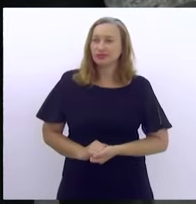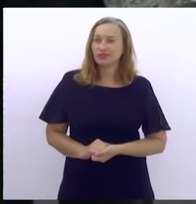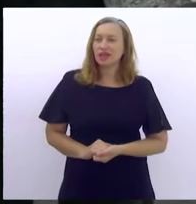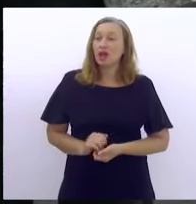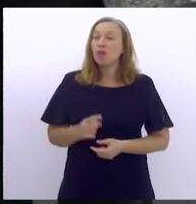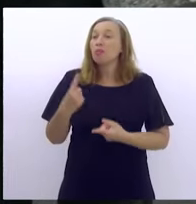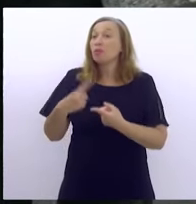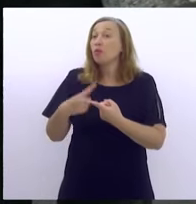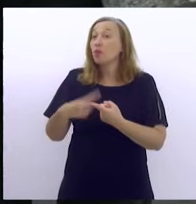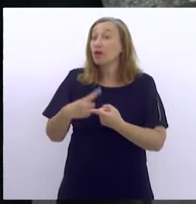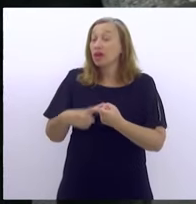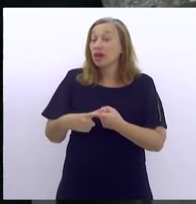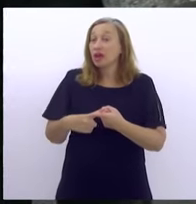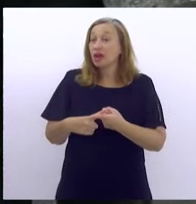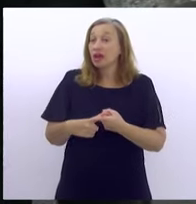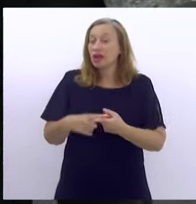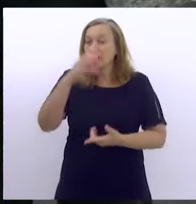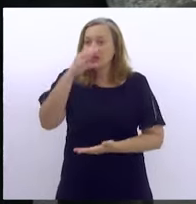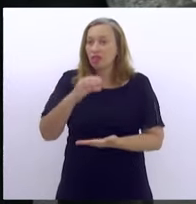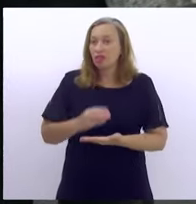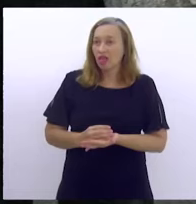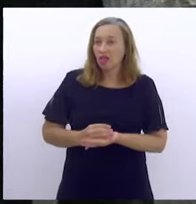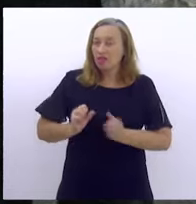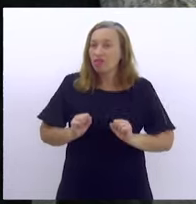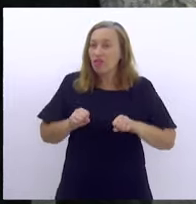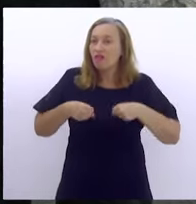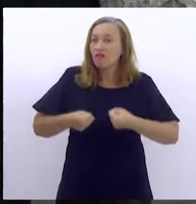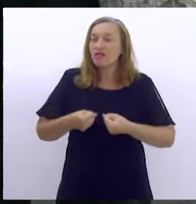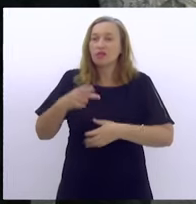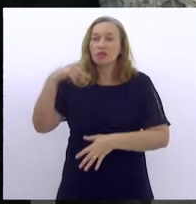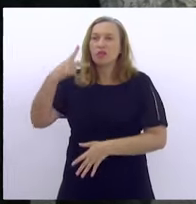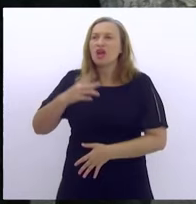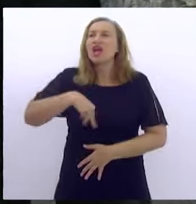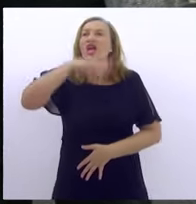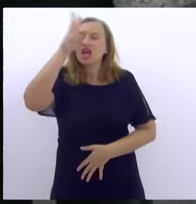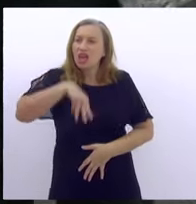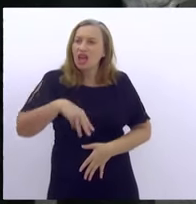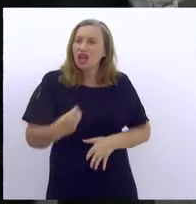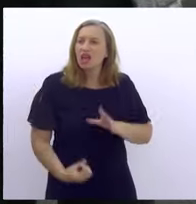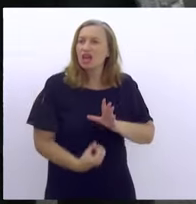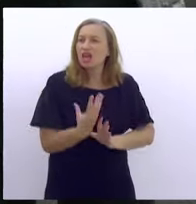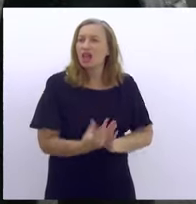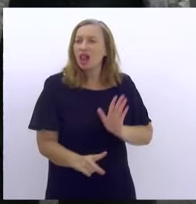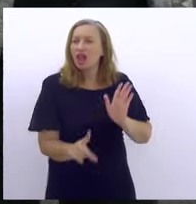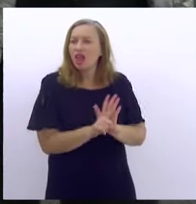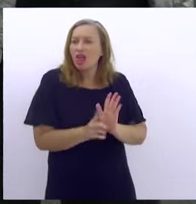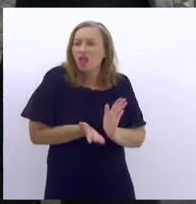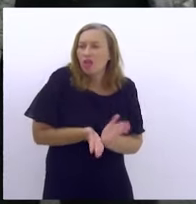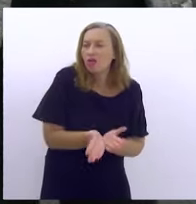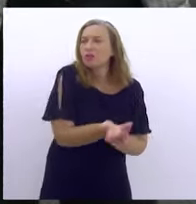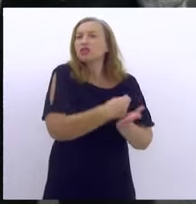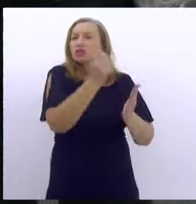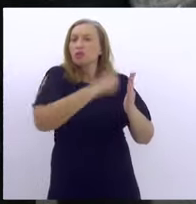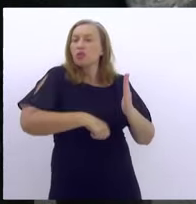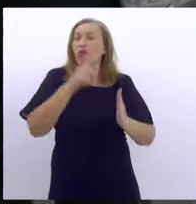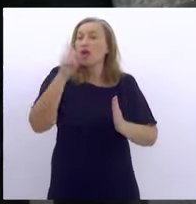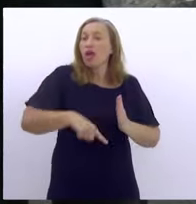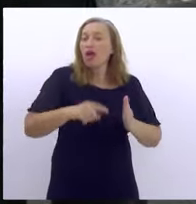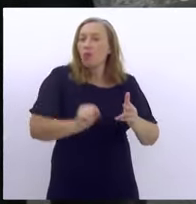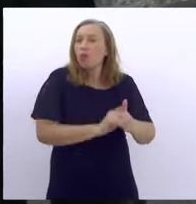esta tese é de defesa do Parlamento. Quem legisla sobre tributo é o